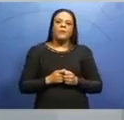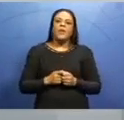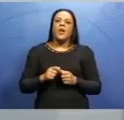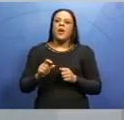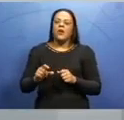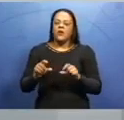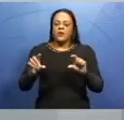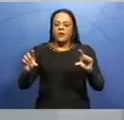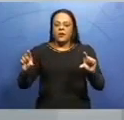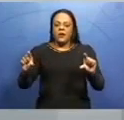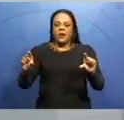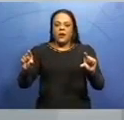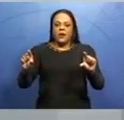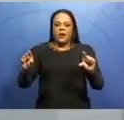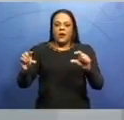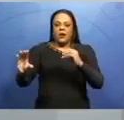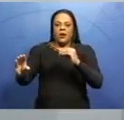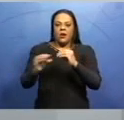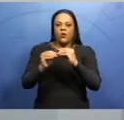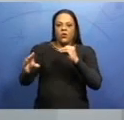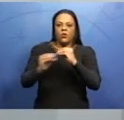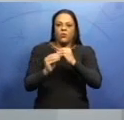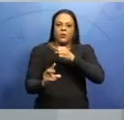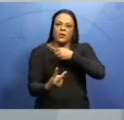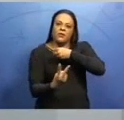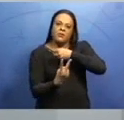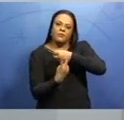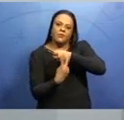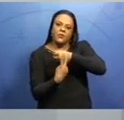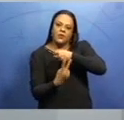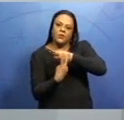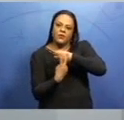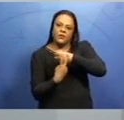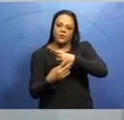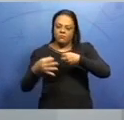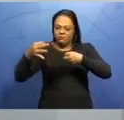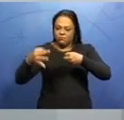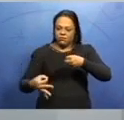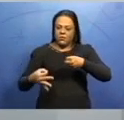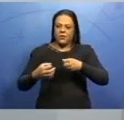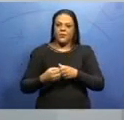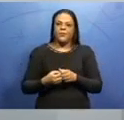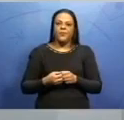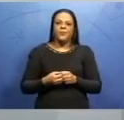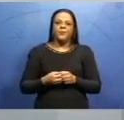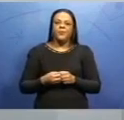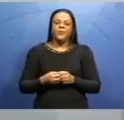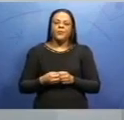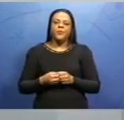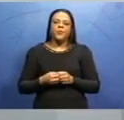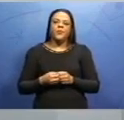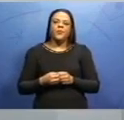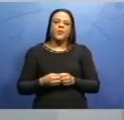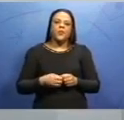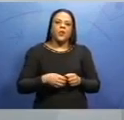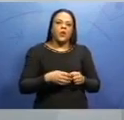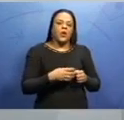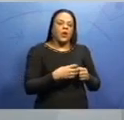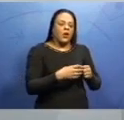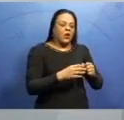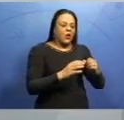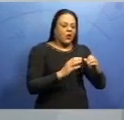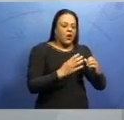Complete as frases com o verbo adequado. Ontem o cachorro latirá no